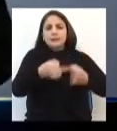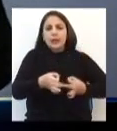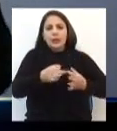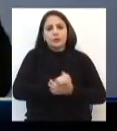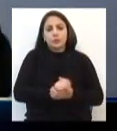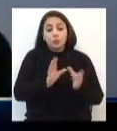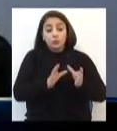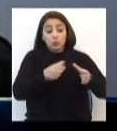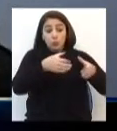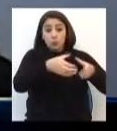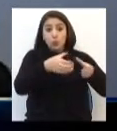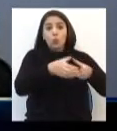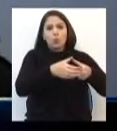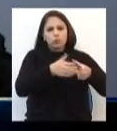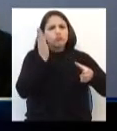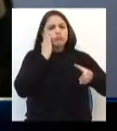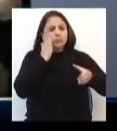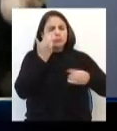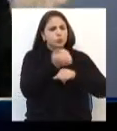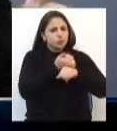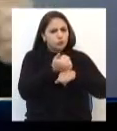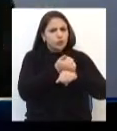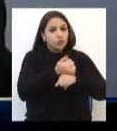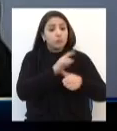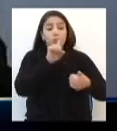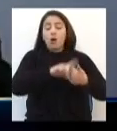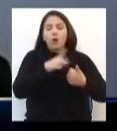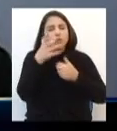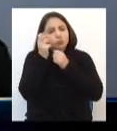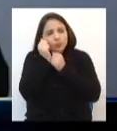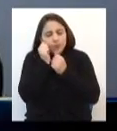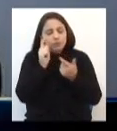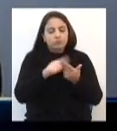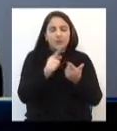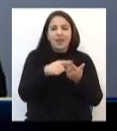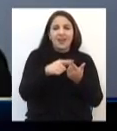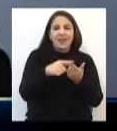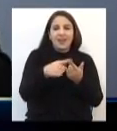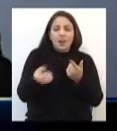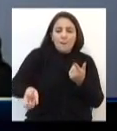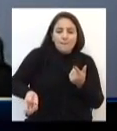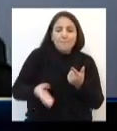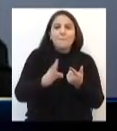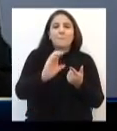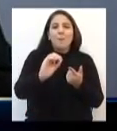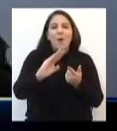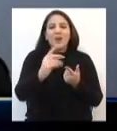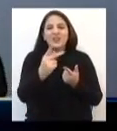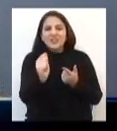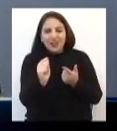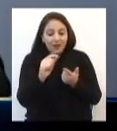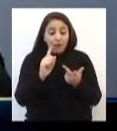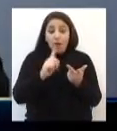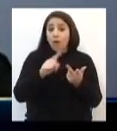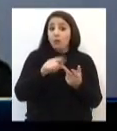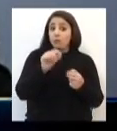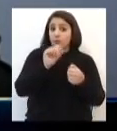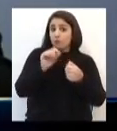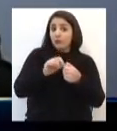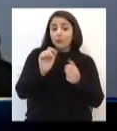equipe multidisciplinar, ora dando uma cesteada, ora jogando uma bocha, ora fazendo uma